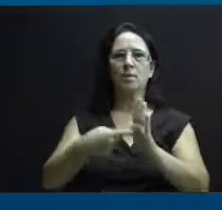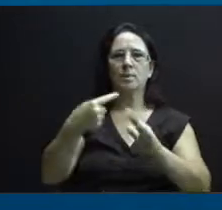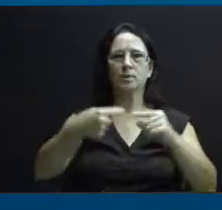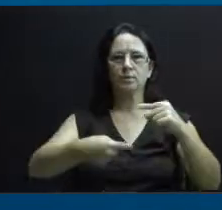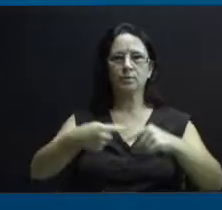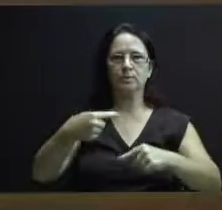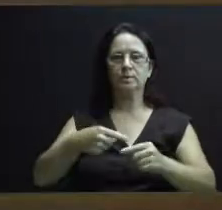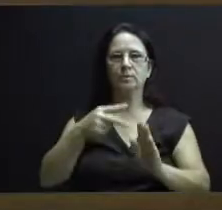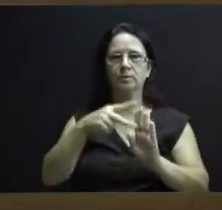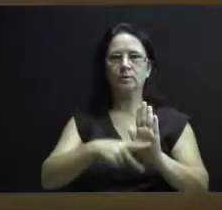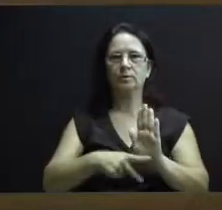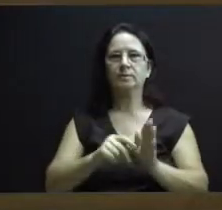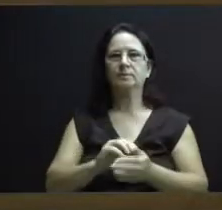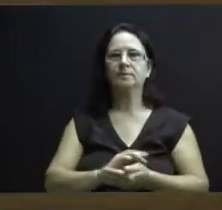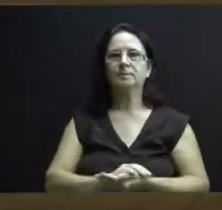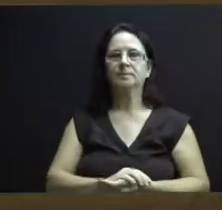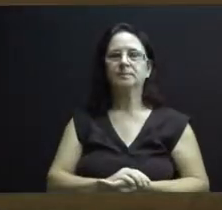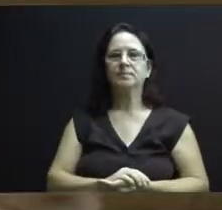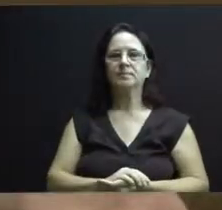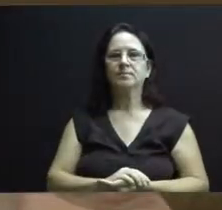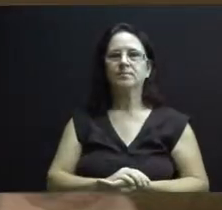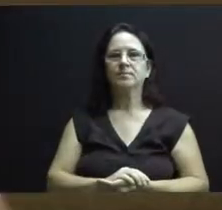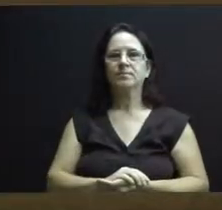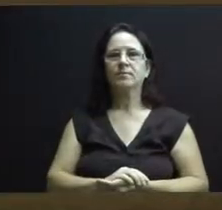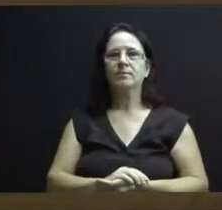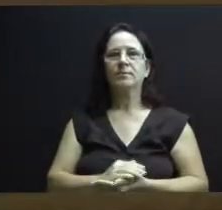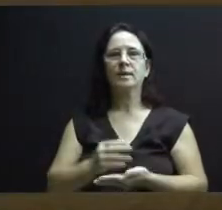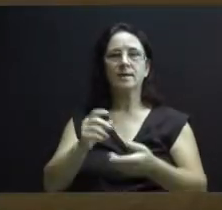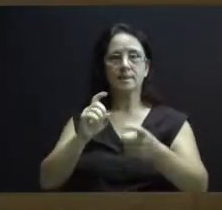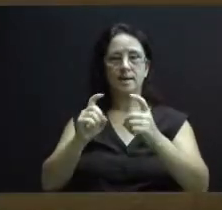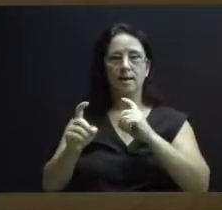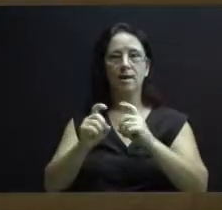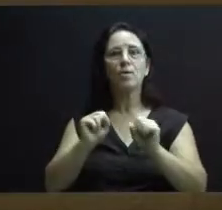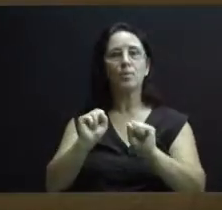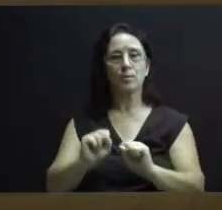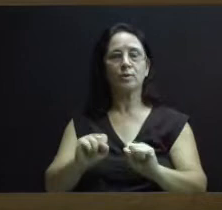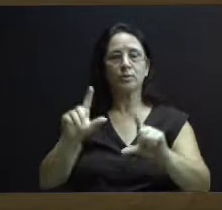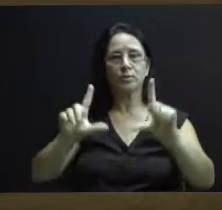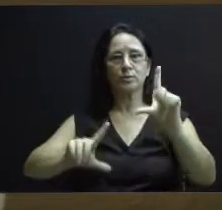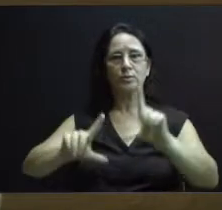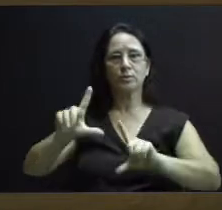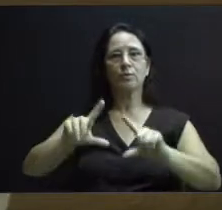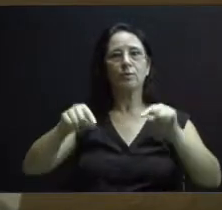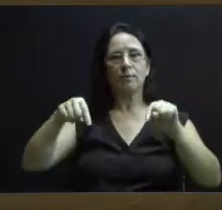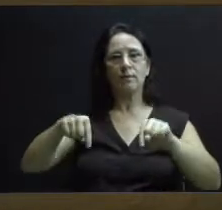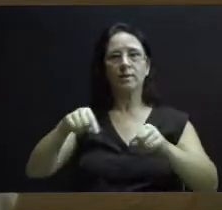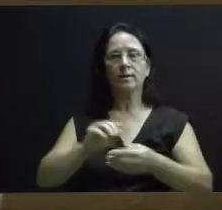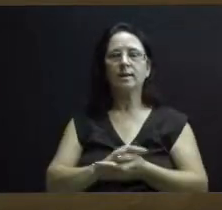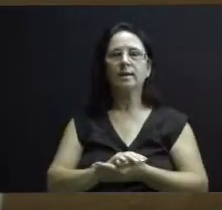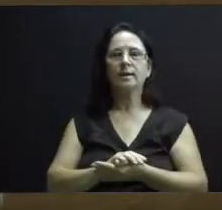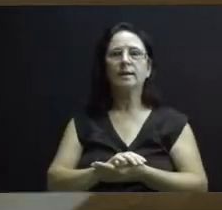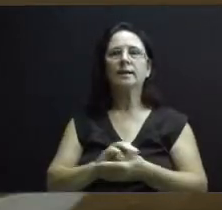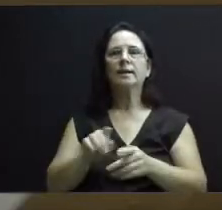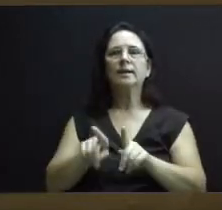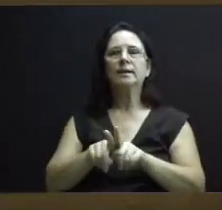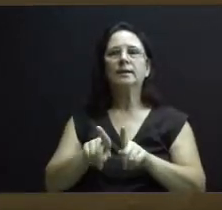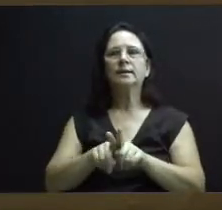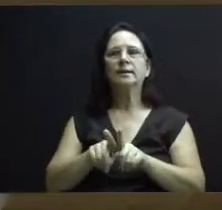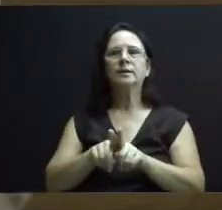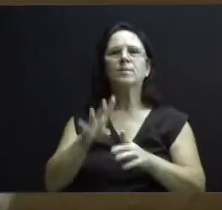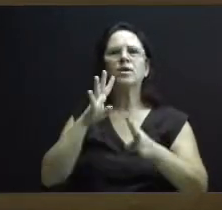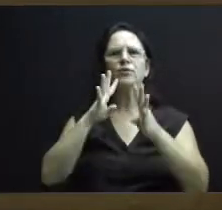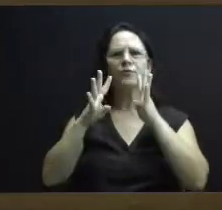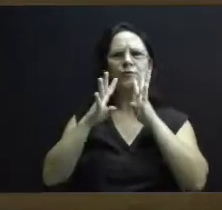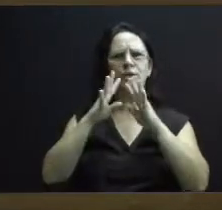discussão esta sessão pode ser acompanhada aqui do plenário ou ainda pelas redes sociais facebook